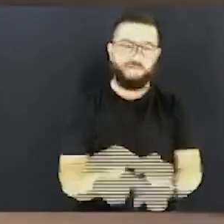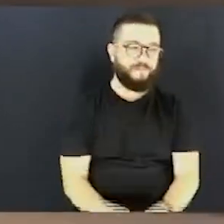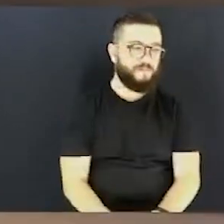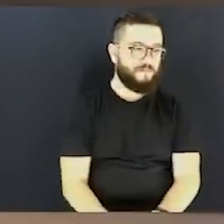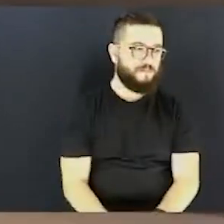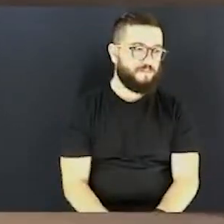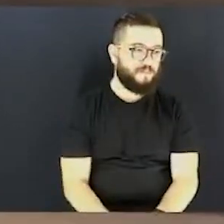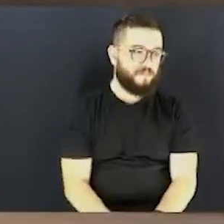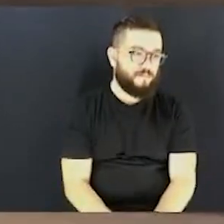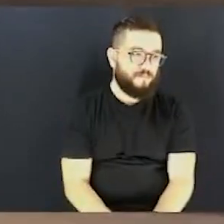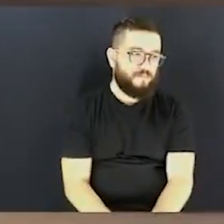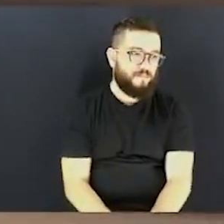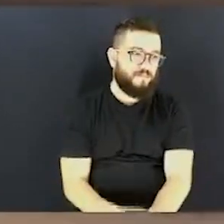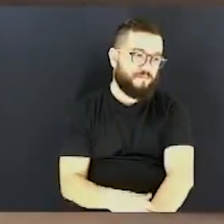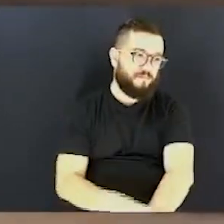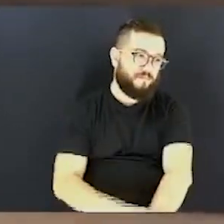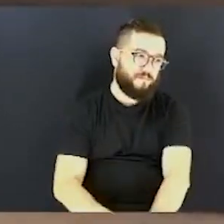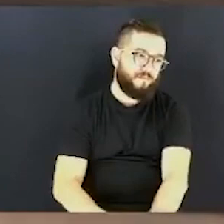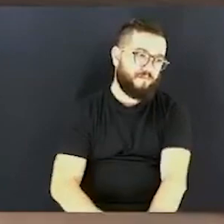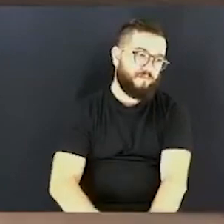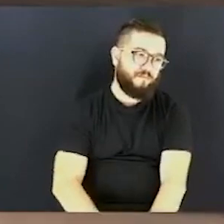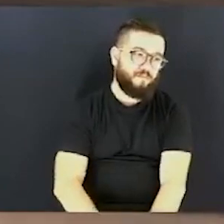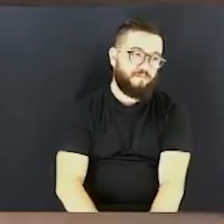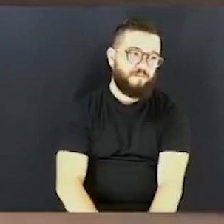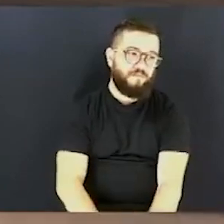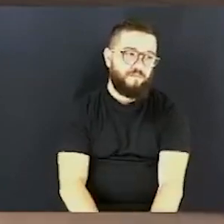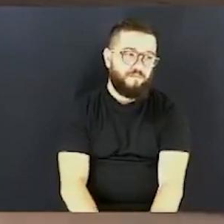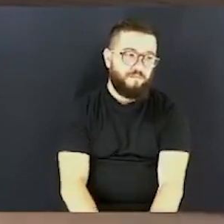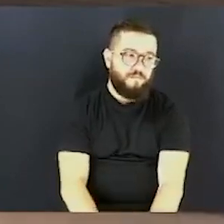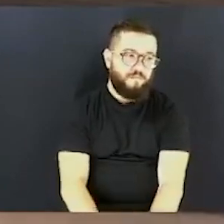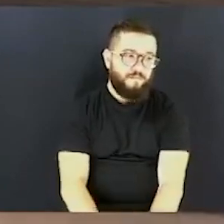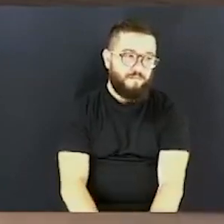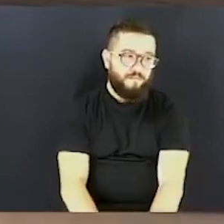todas as exigências regimentais.